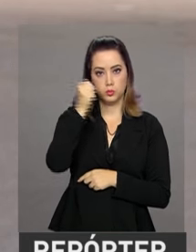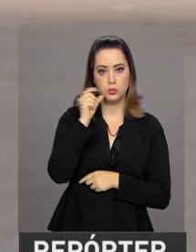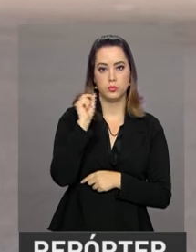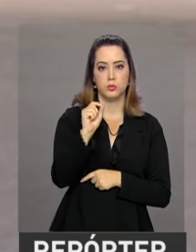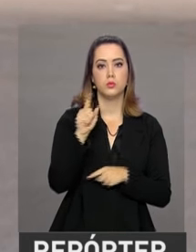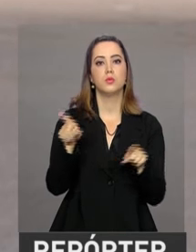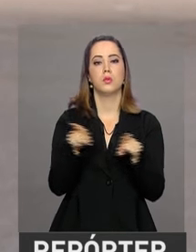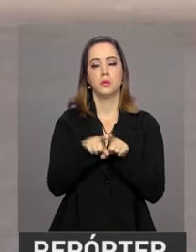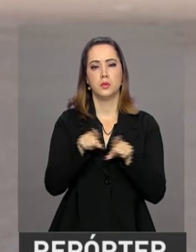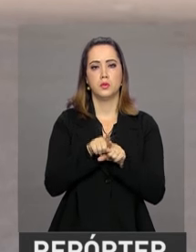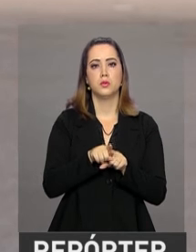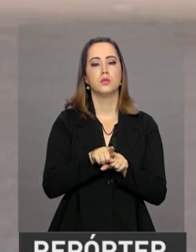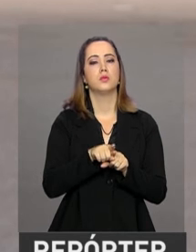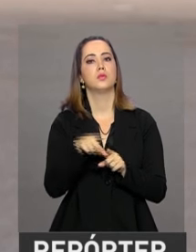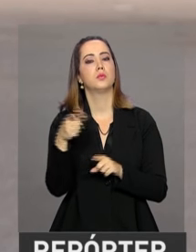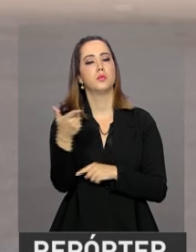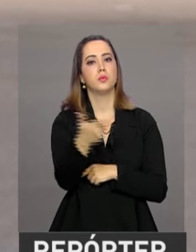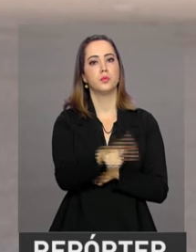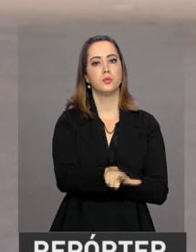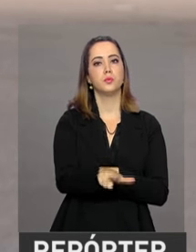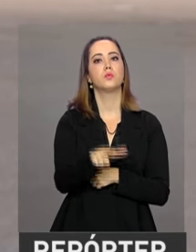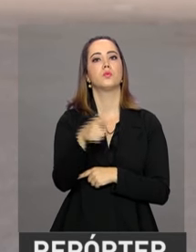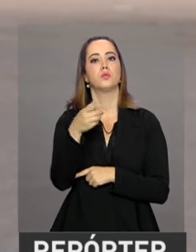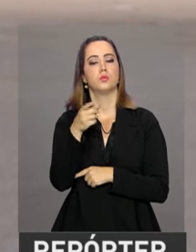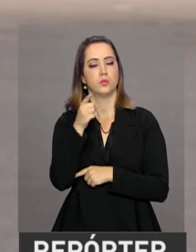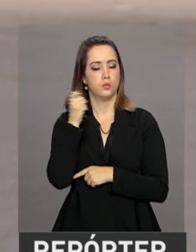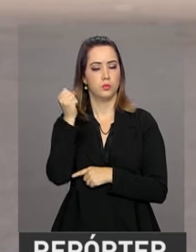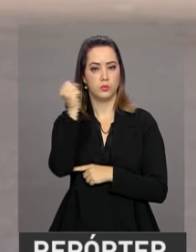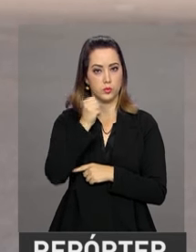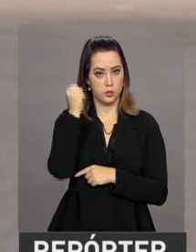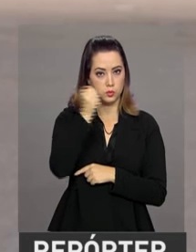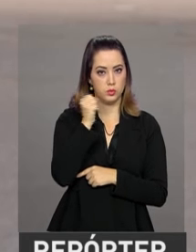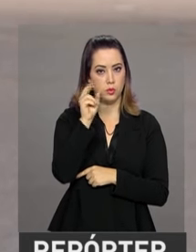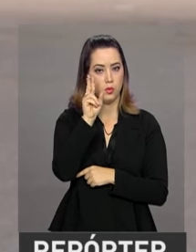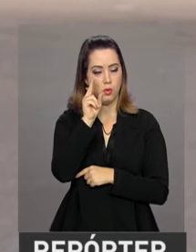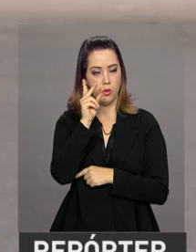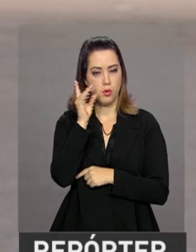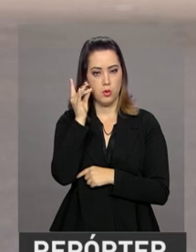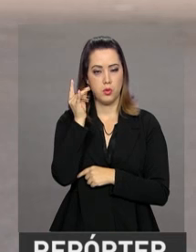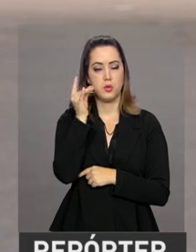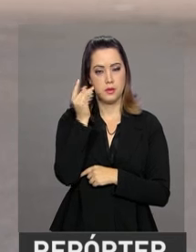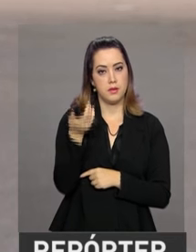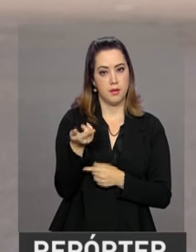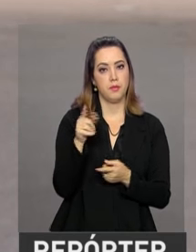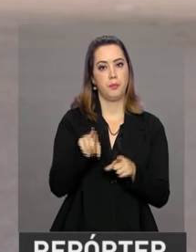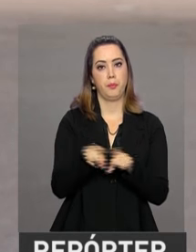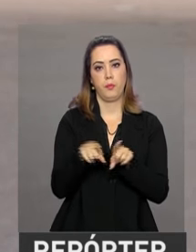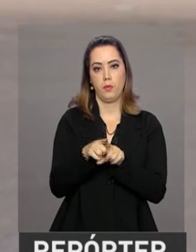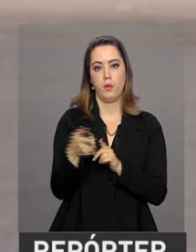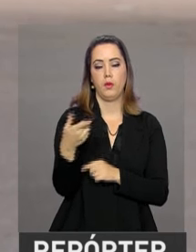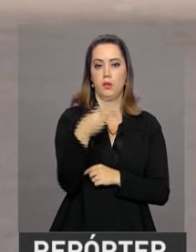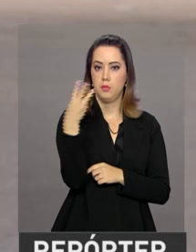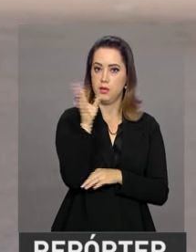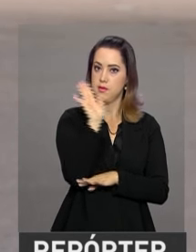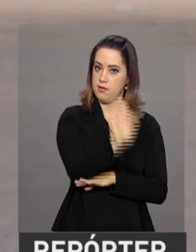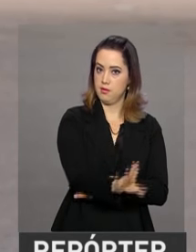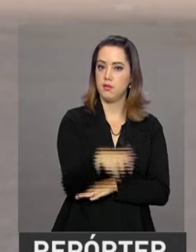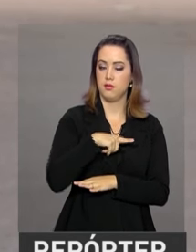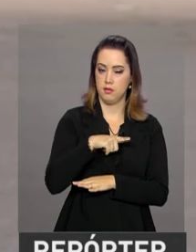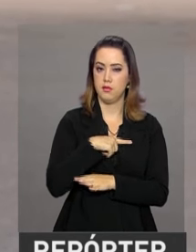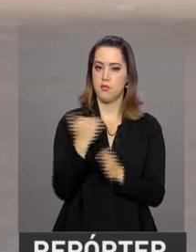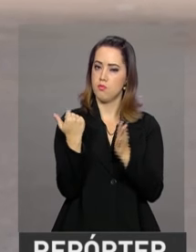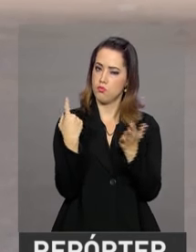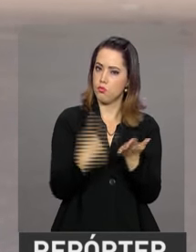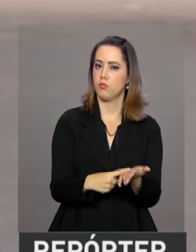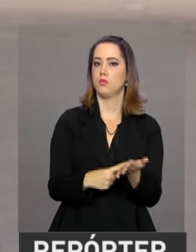Sergipe, e Antônio Carlos Valadares, do PSB do Ceará. Na parte da tarde, às 15h, no último compromisso previsto